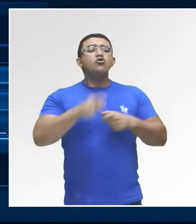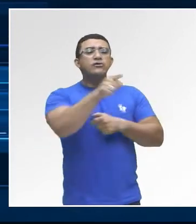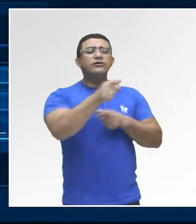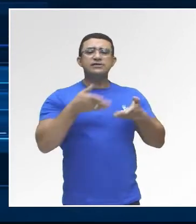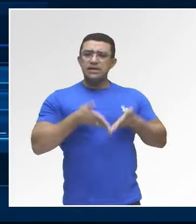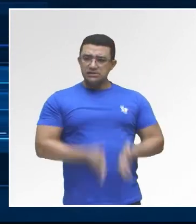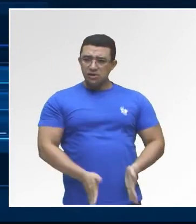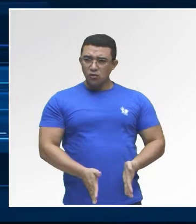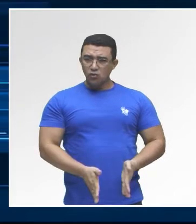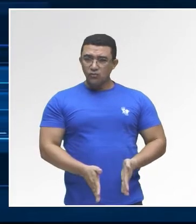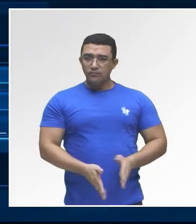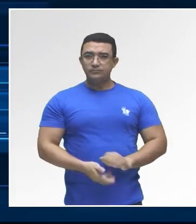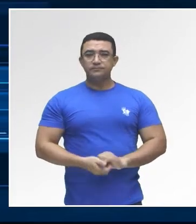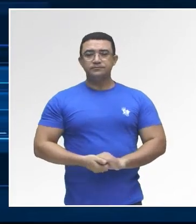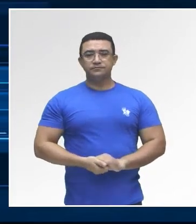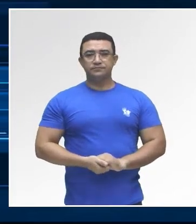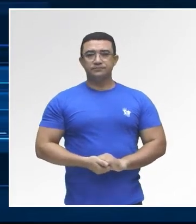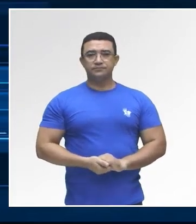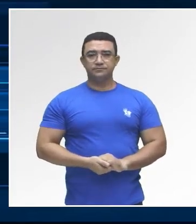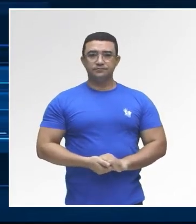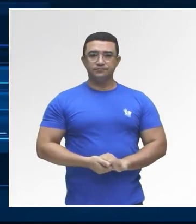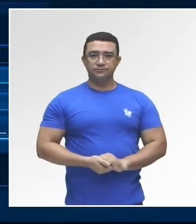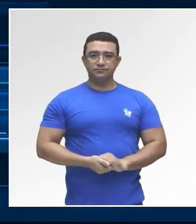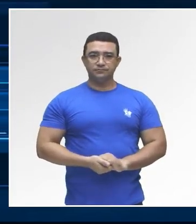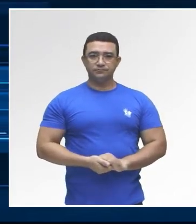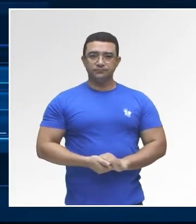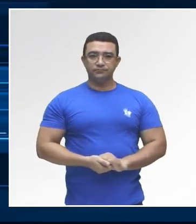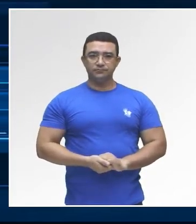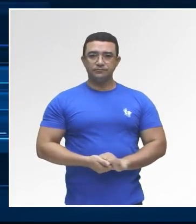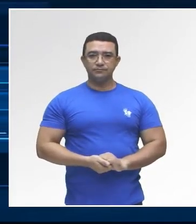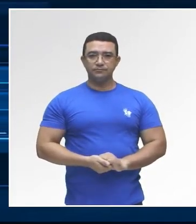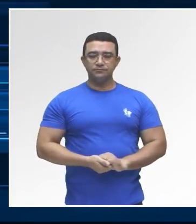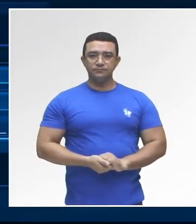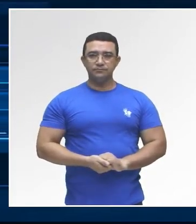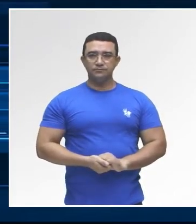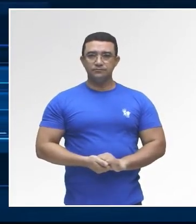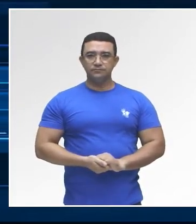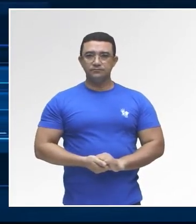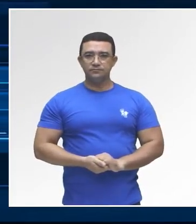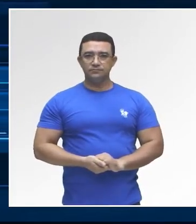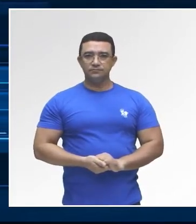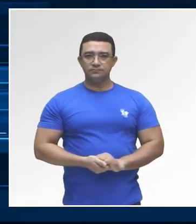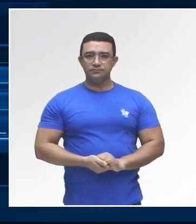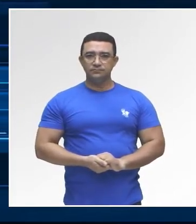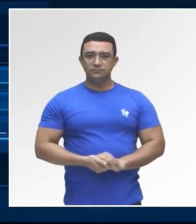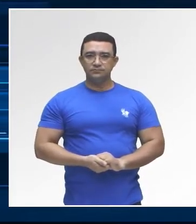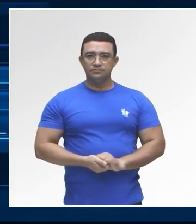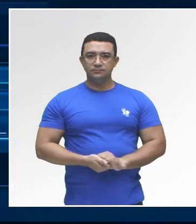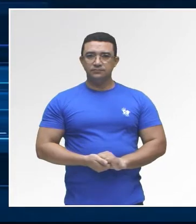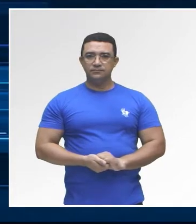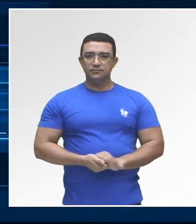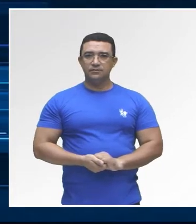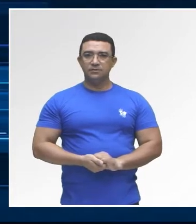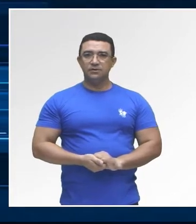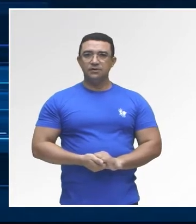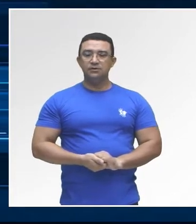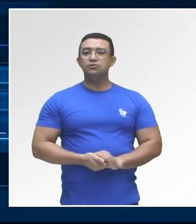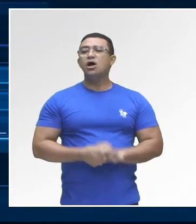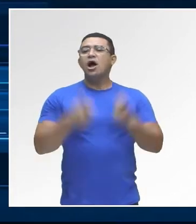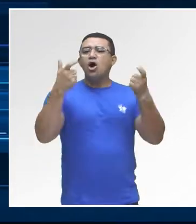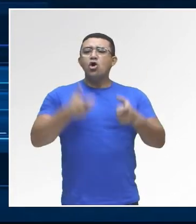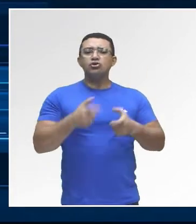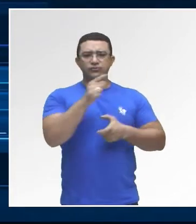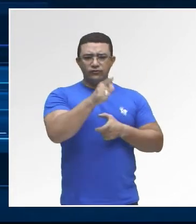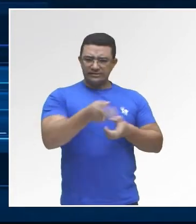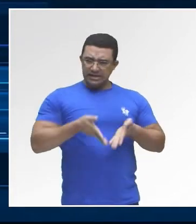forma. Where are you from? É a mesma coisa de Where do you come from? Where do you come from, Victoria? De onde você veio? De que